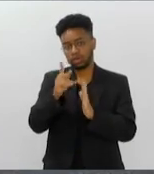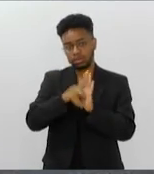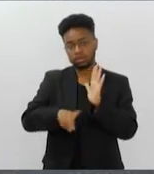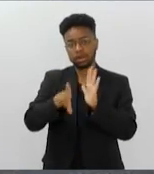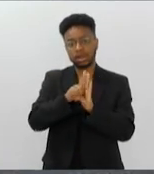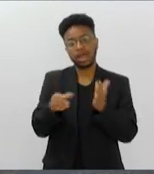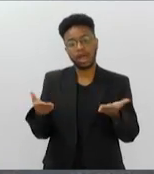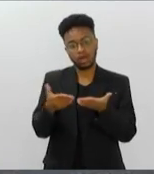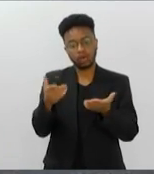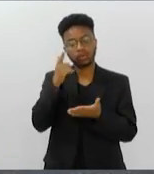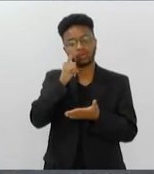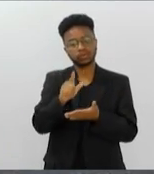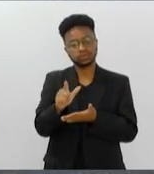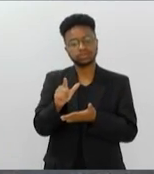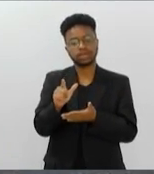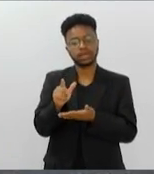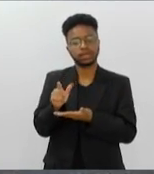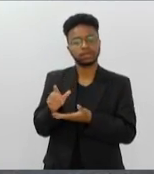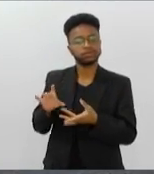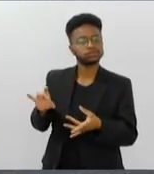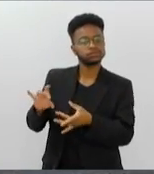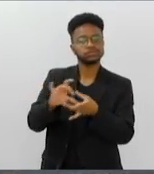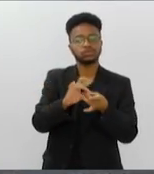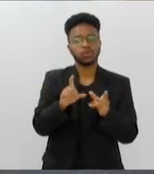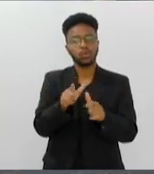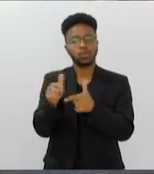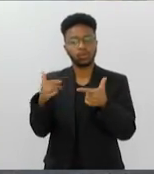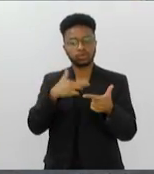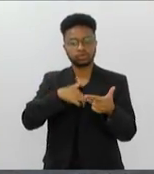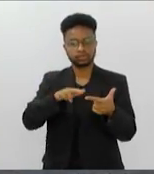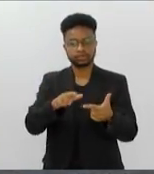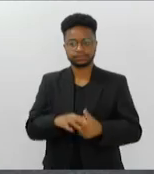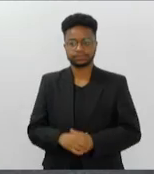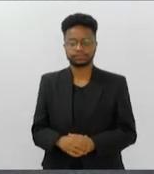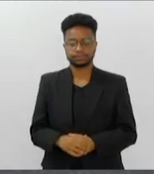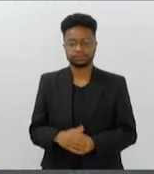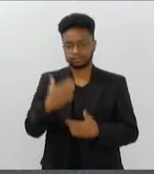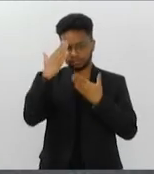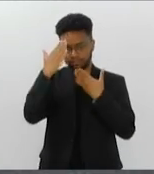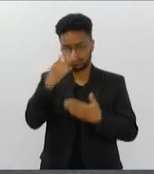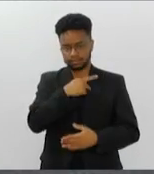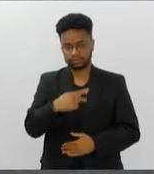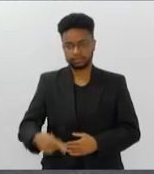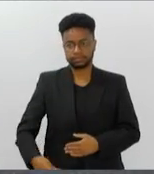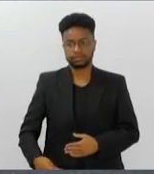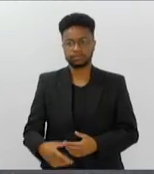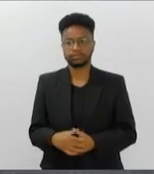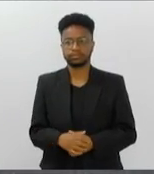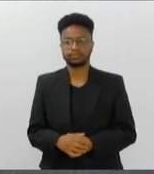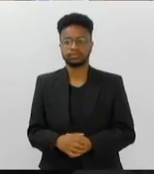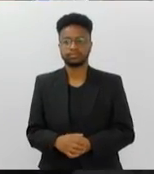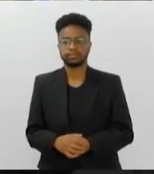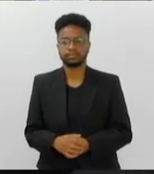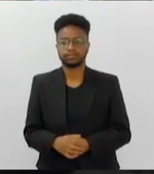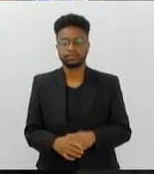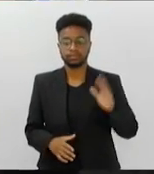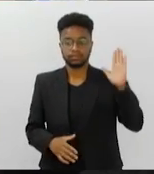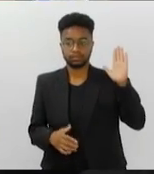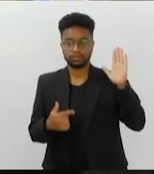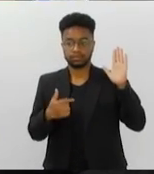agora abraça essa pluralidade e esse respeito às outras religiões. Obrigada, presidente. Pela ordem, senhor